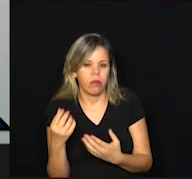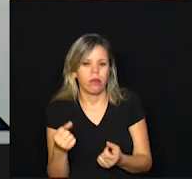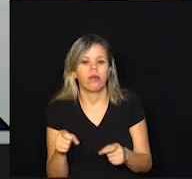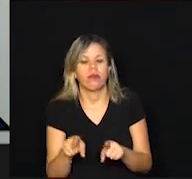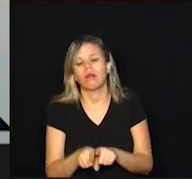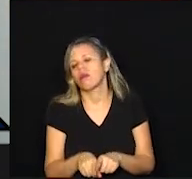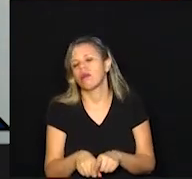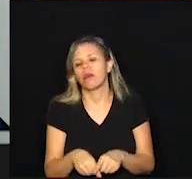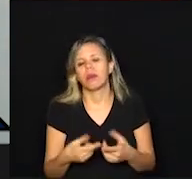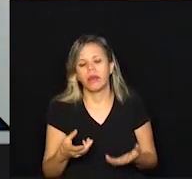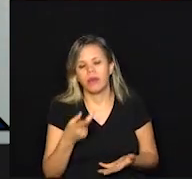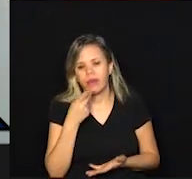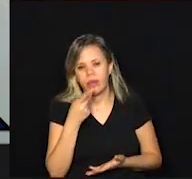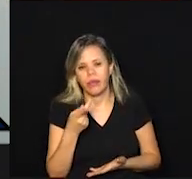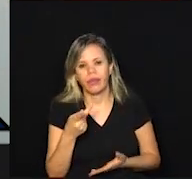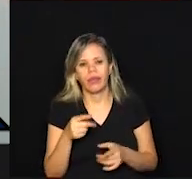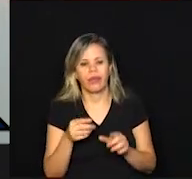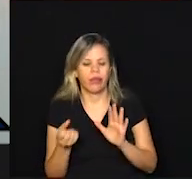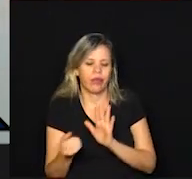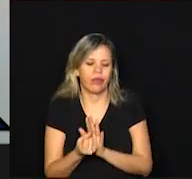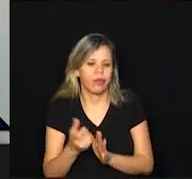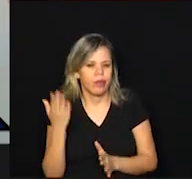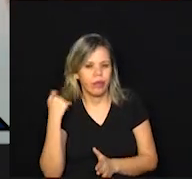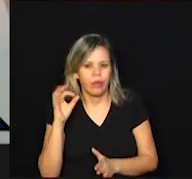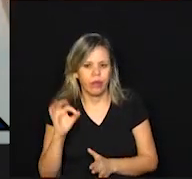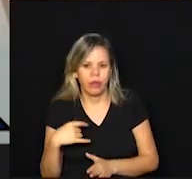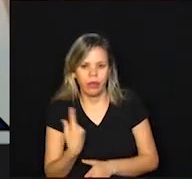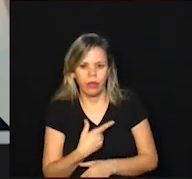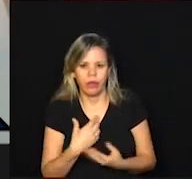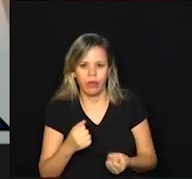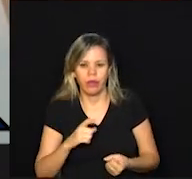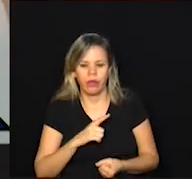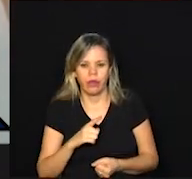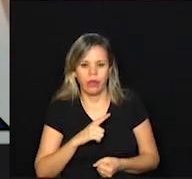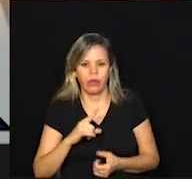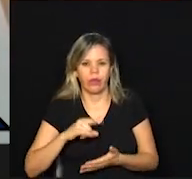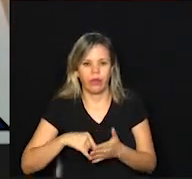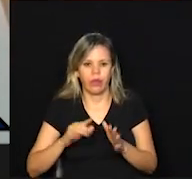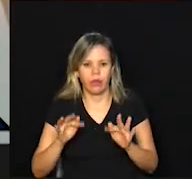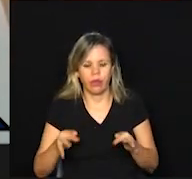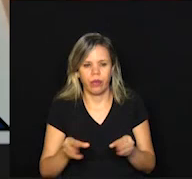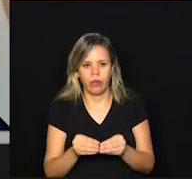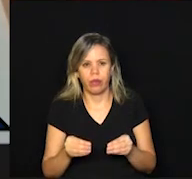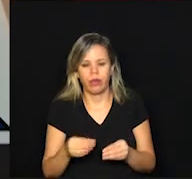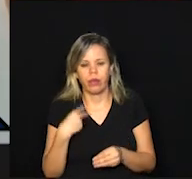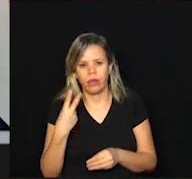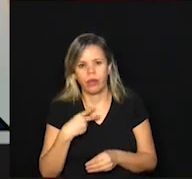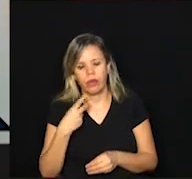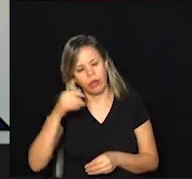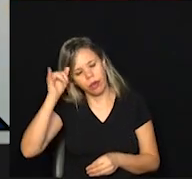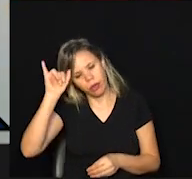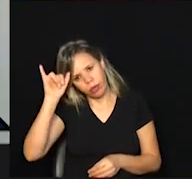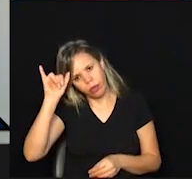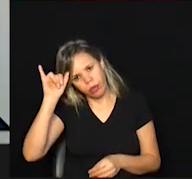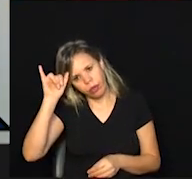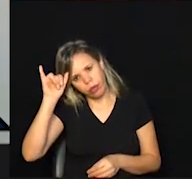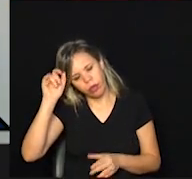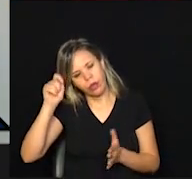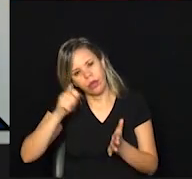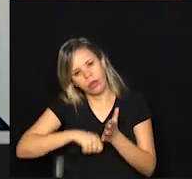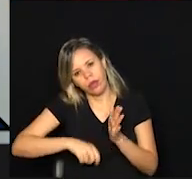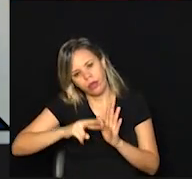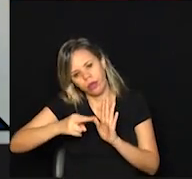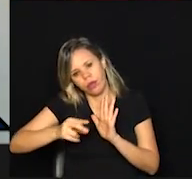Então eu queria deixar esse registro eu tenho certeza que nós vamos ter aqui encaminhamentos no final consigo sair pelo vereador Paulo né